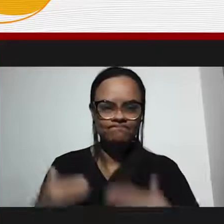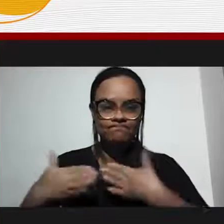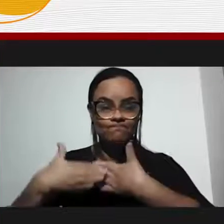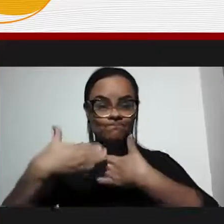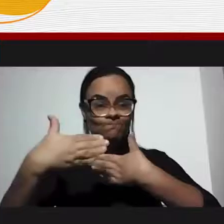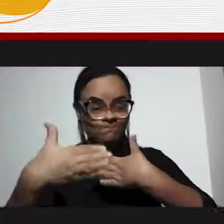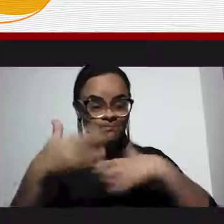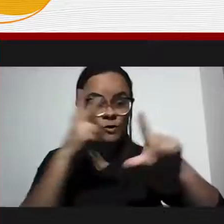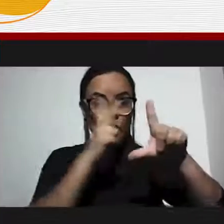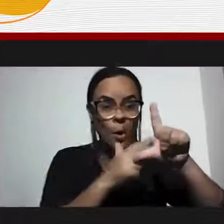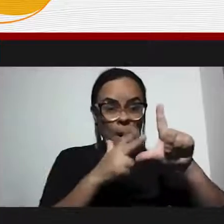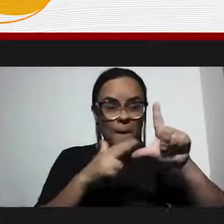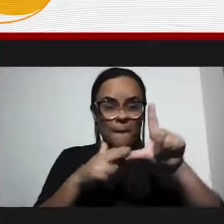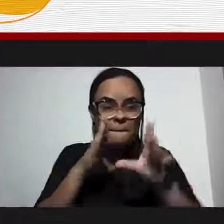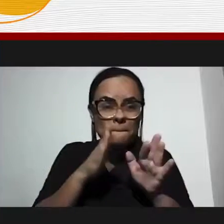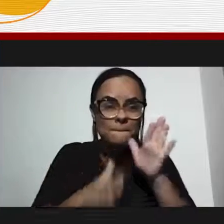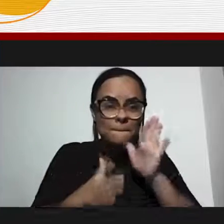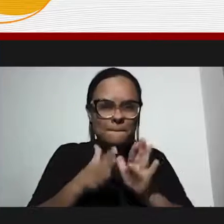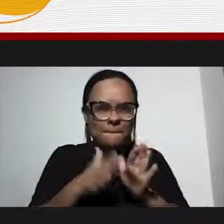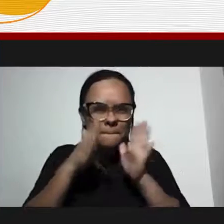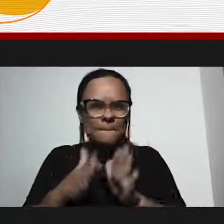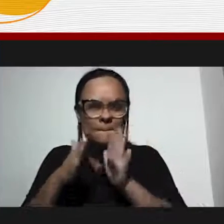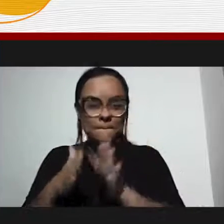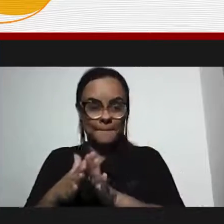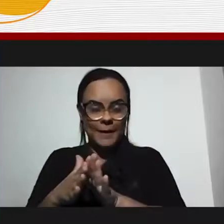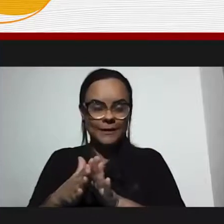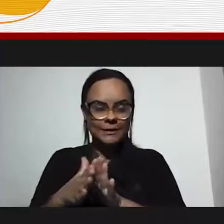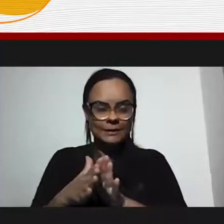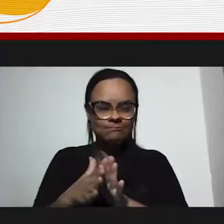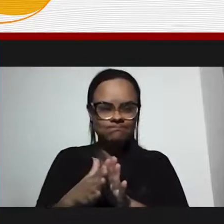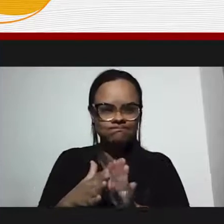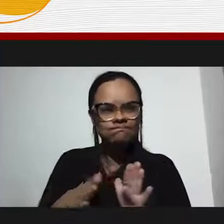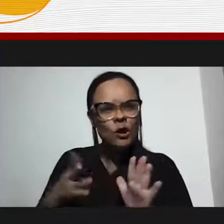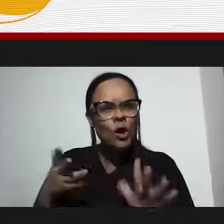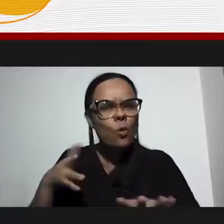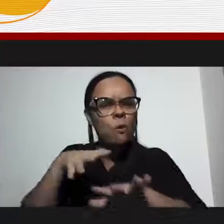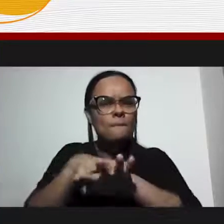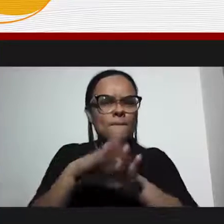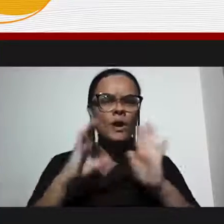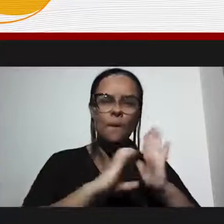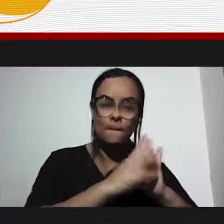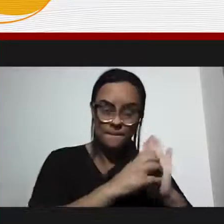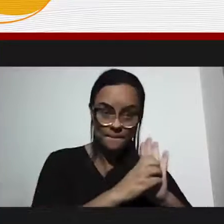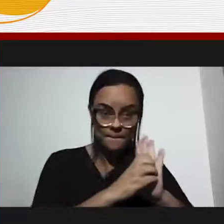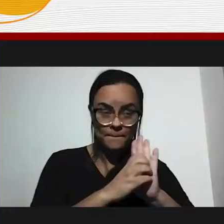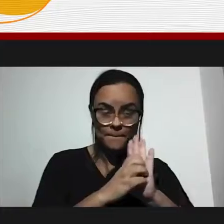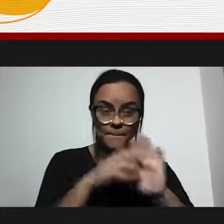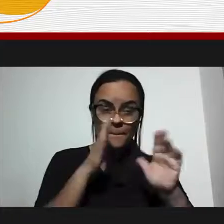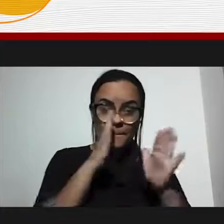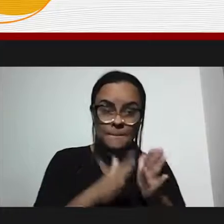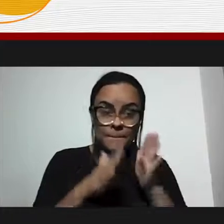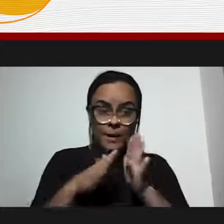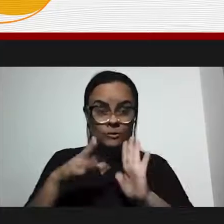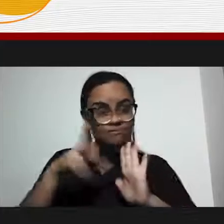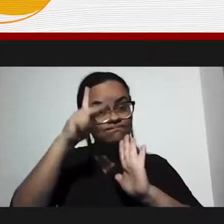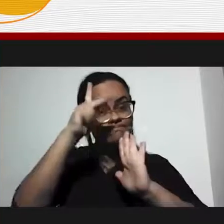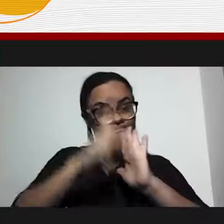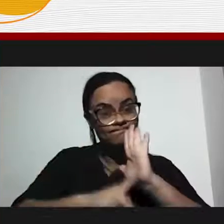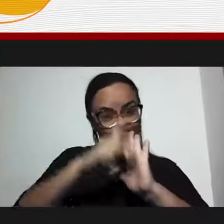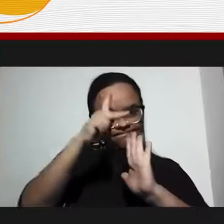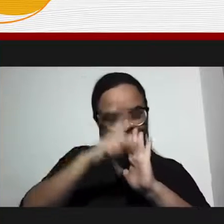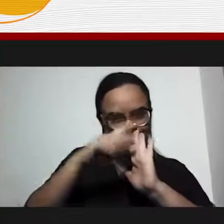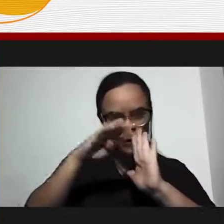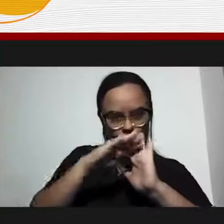uma série de lives que o PSB Inclusão vem realizando. Esta live, inclusive, dá sequência a um projeto do